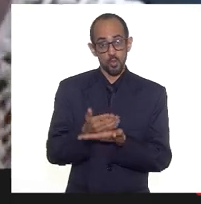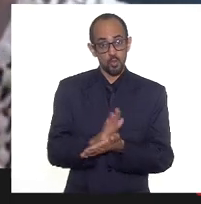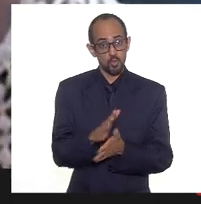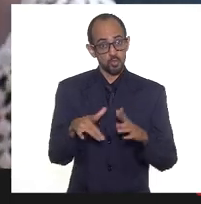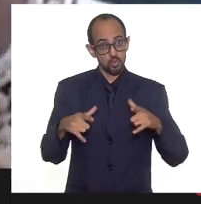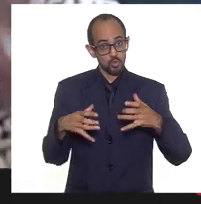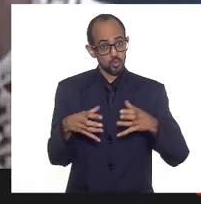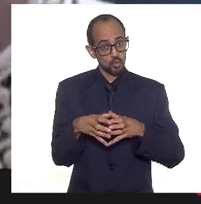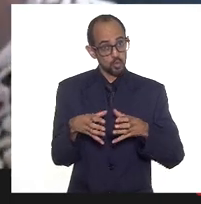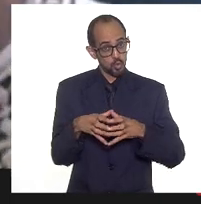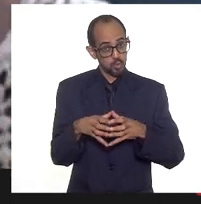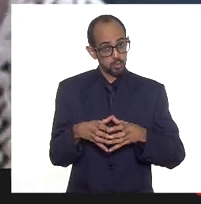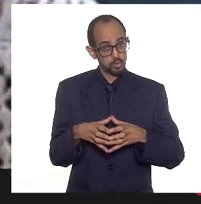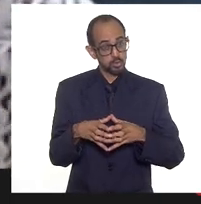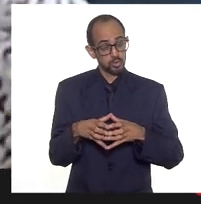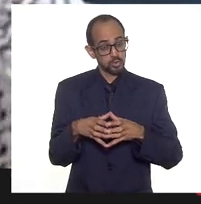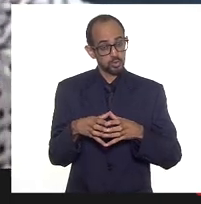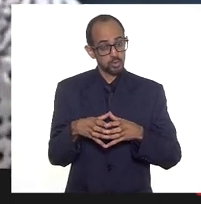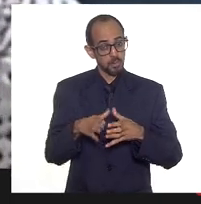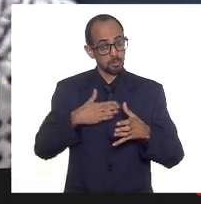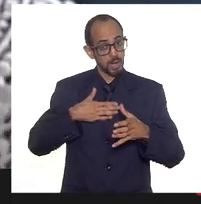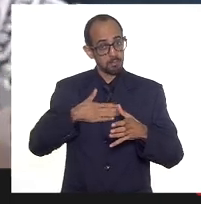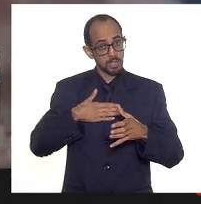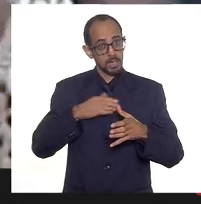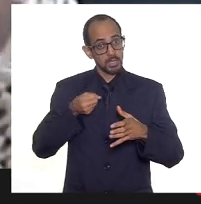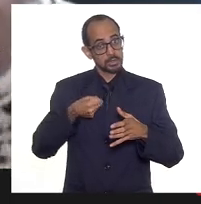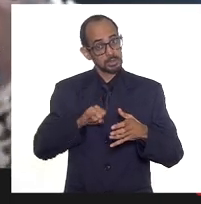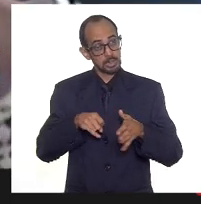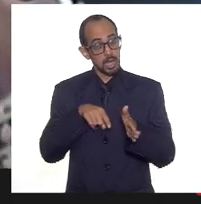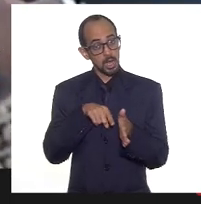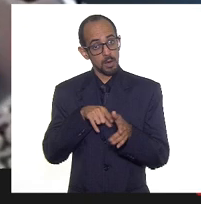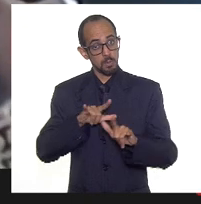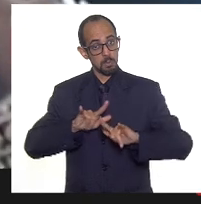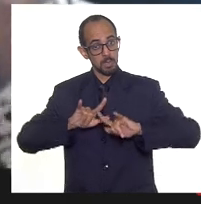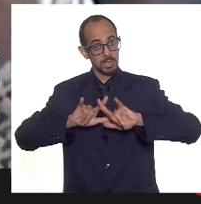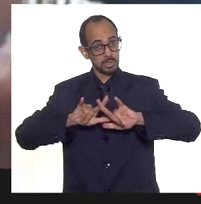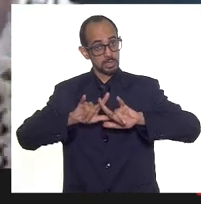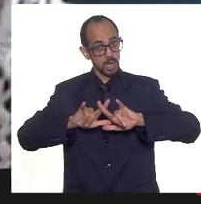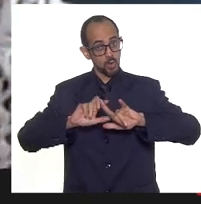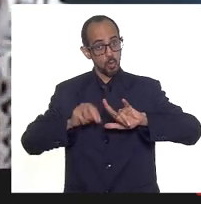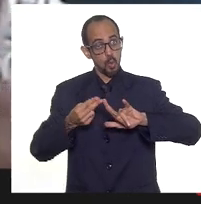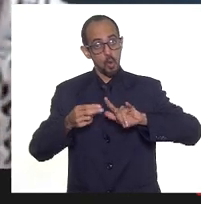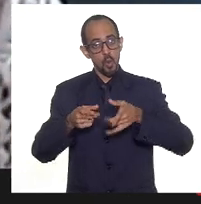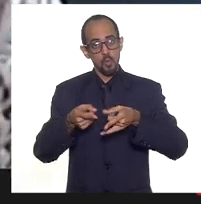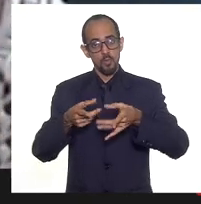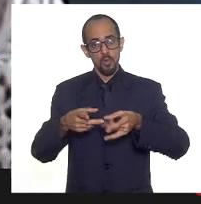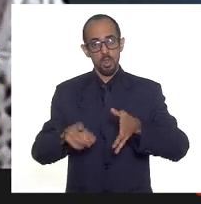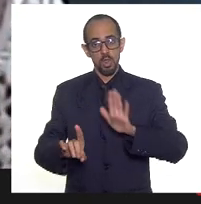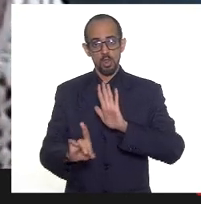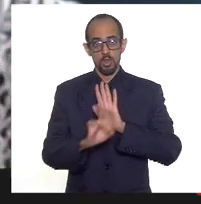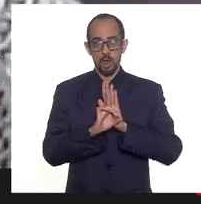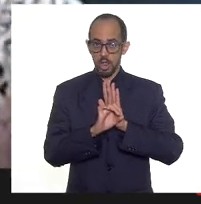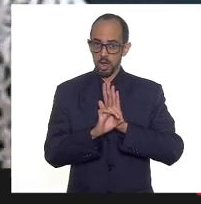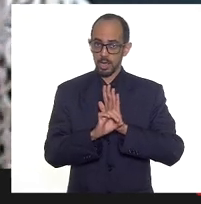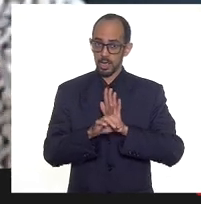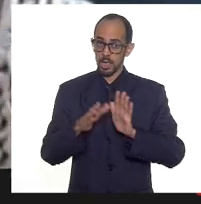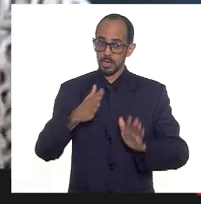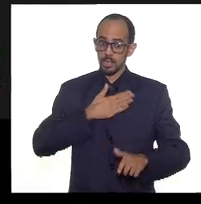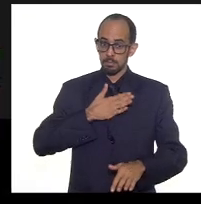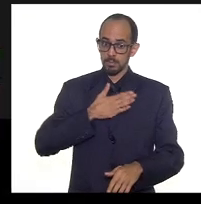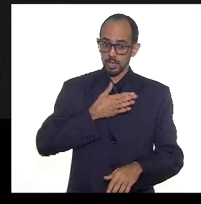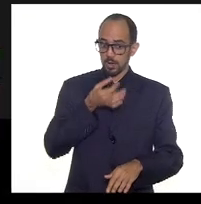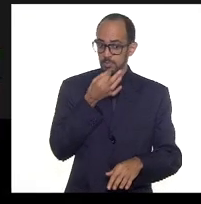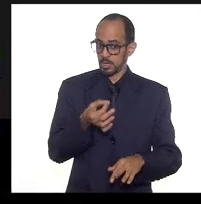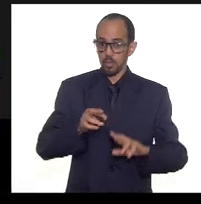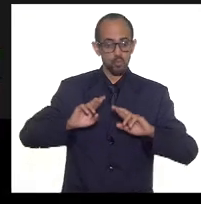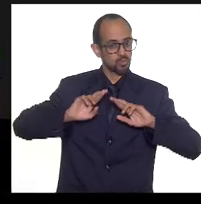aí, para mim, tanto faz, né, do ponto de vista de pesquisa, se é um miliciano ou se é um traficante, do ponto de vista do que eu estou analisando, tanto faz, não